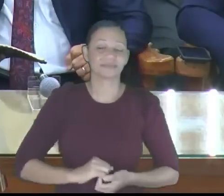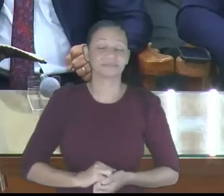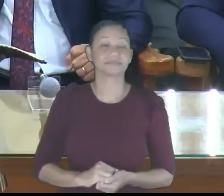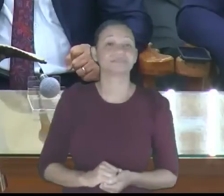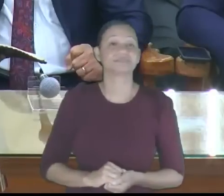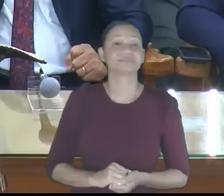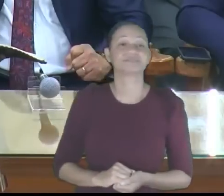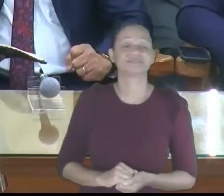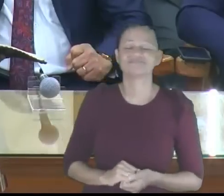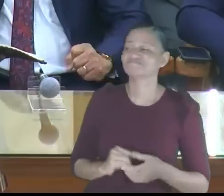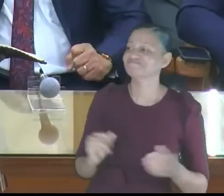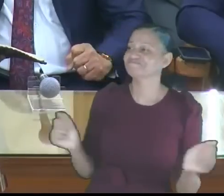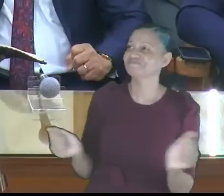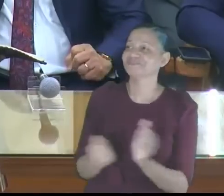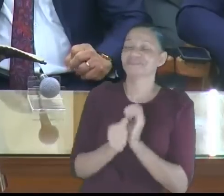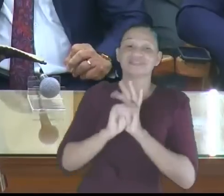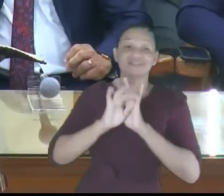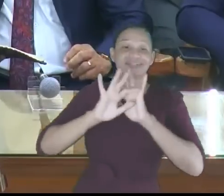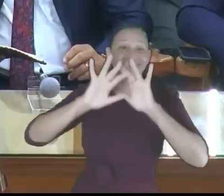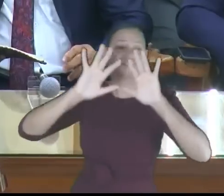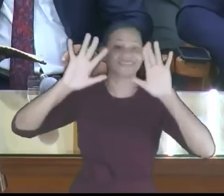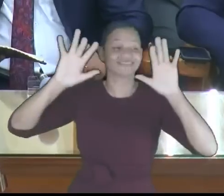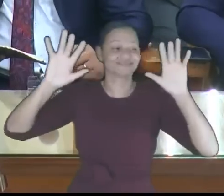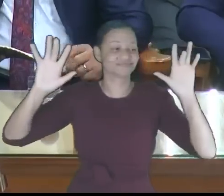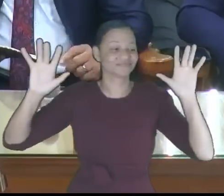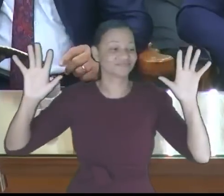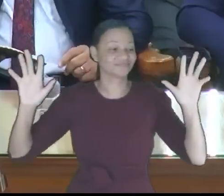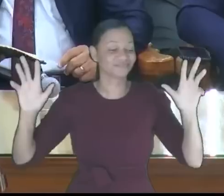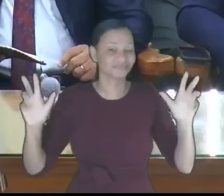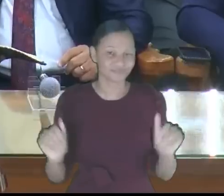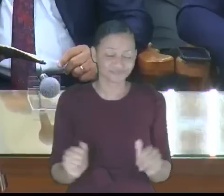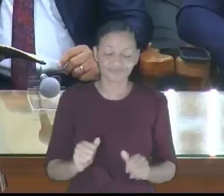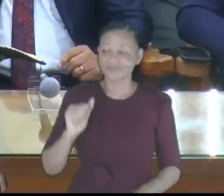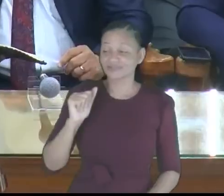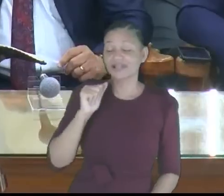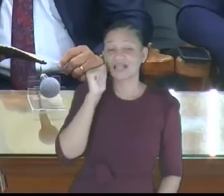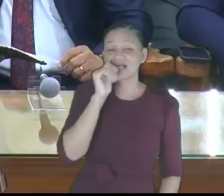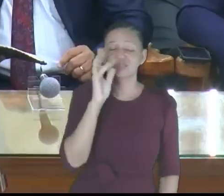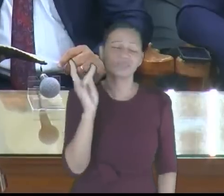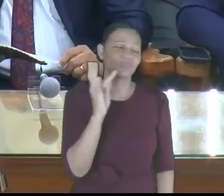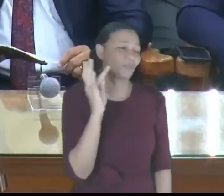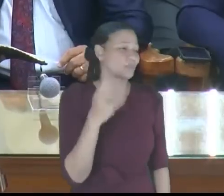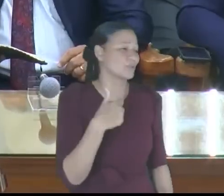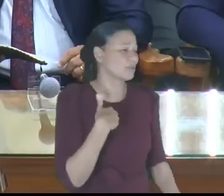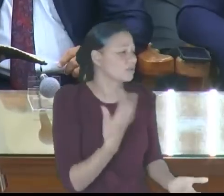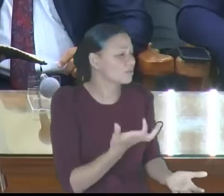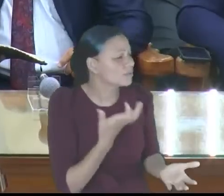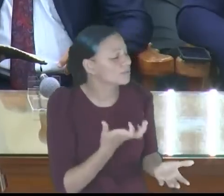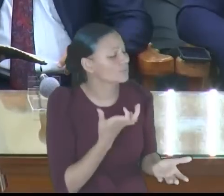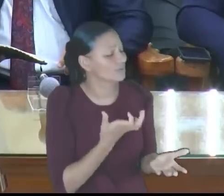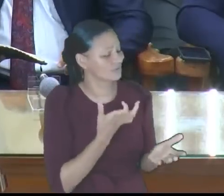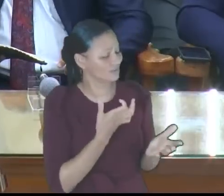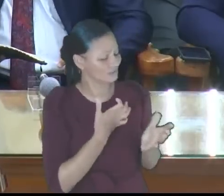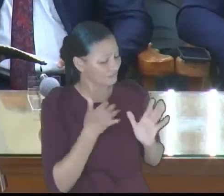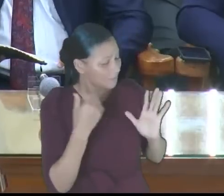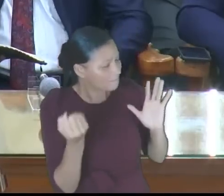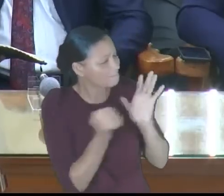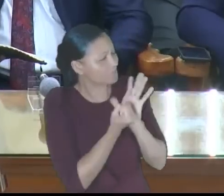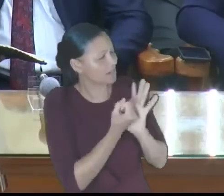Que coisa gloriosa. A noiva pediu: põe-me como selo sobre o teu coração.